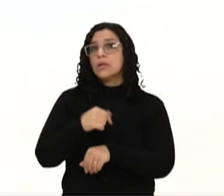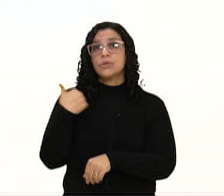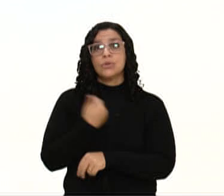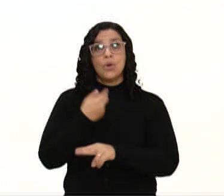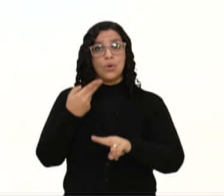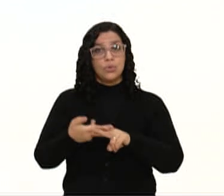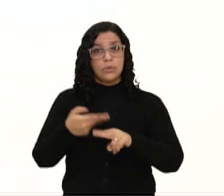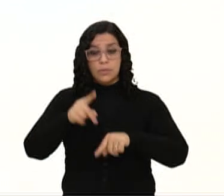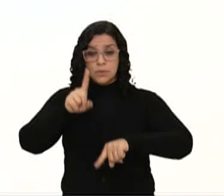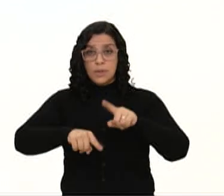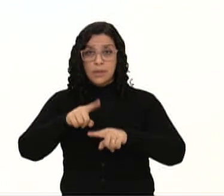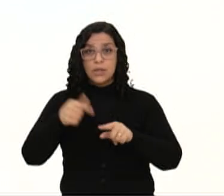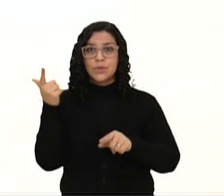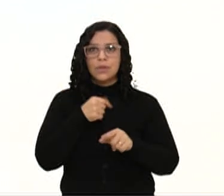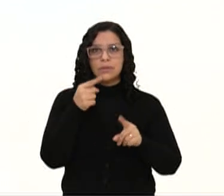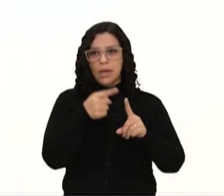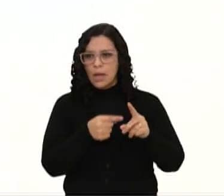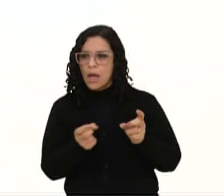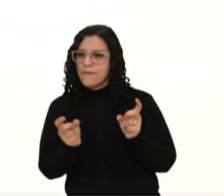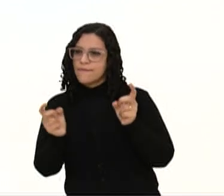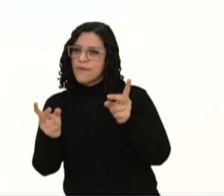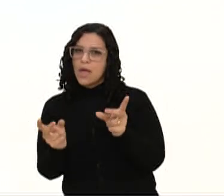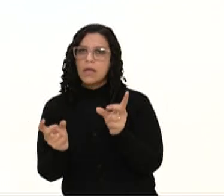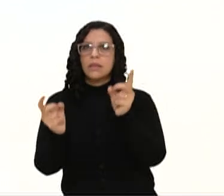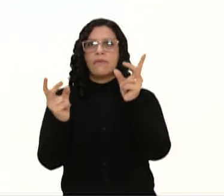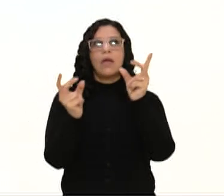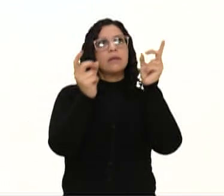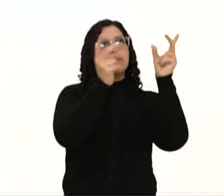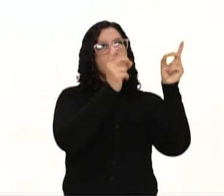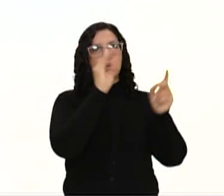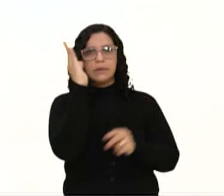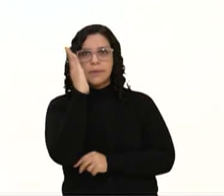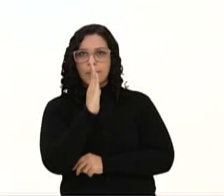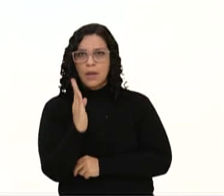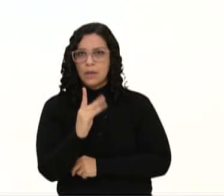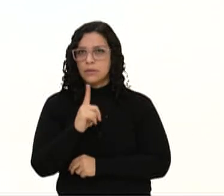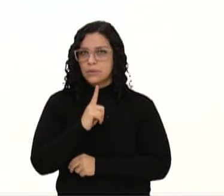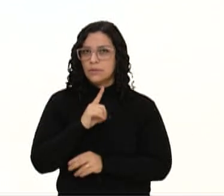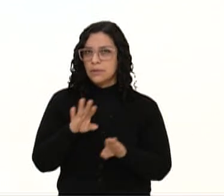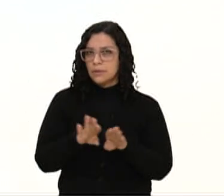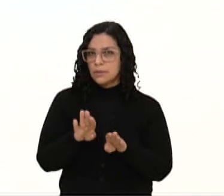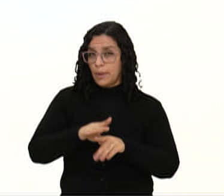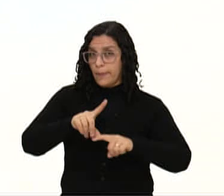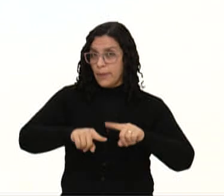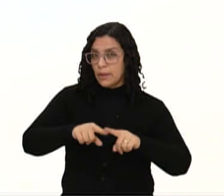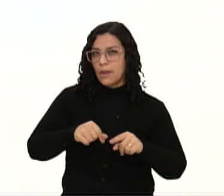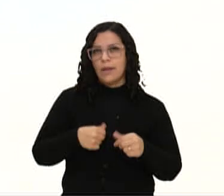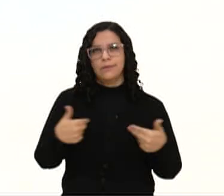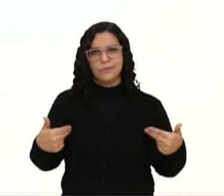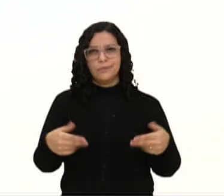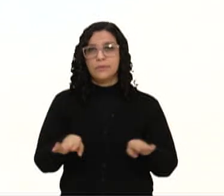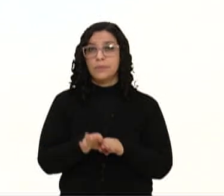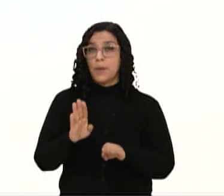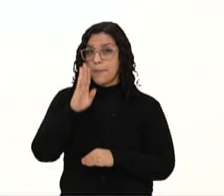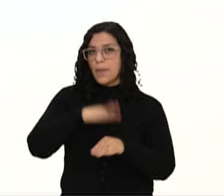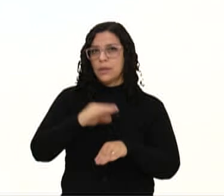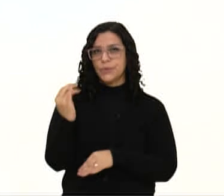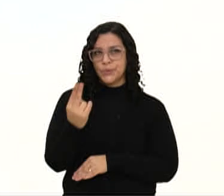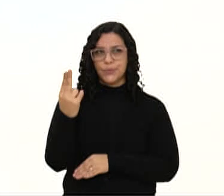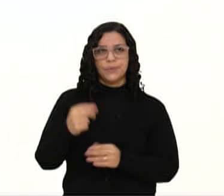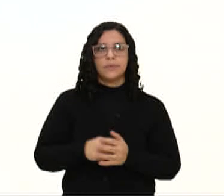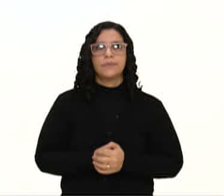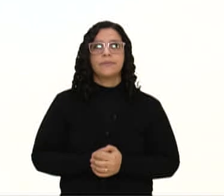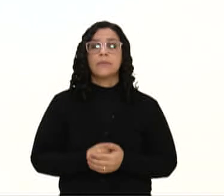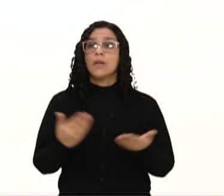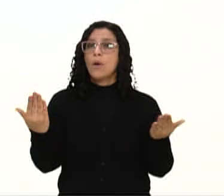que os produtos vão circular no país ali e os principais, né, os que são mais utilizados